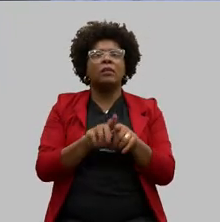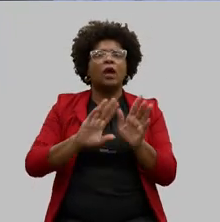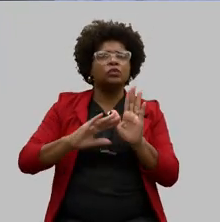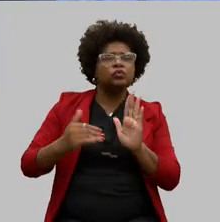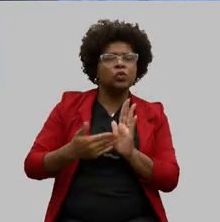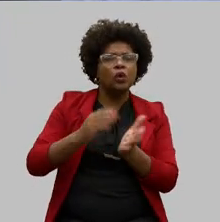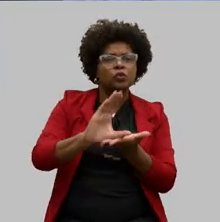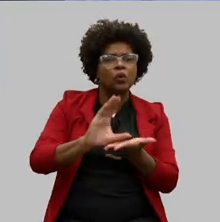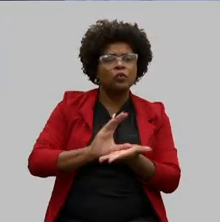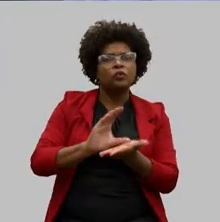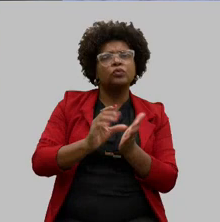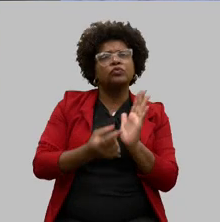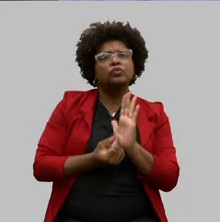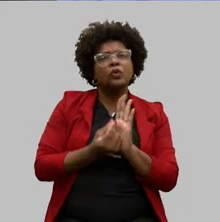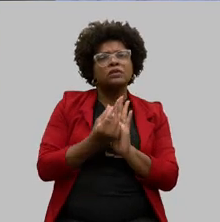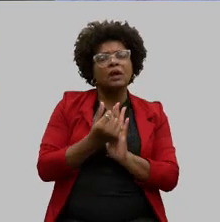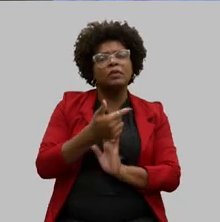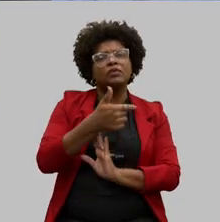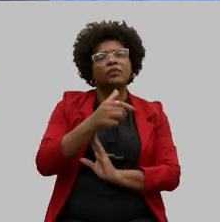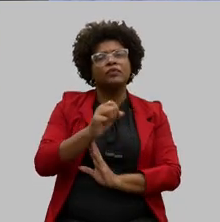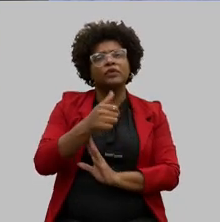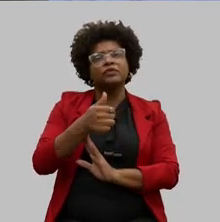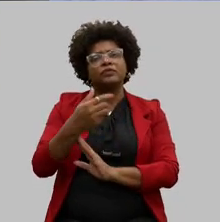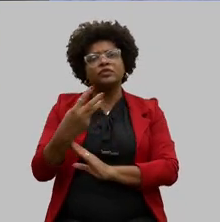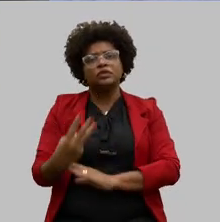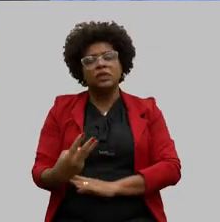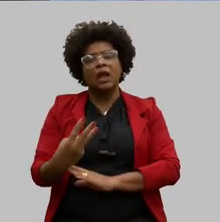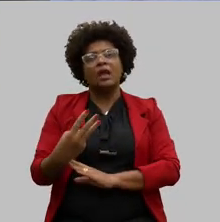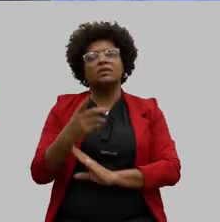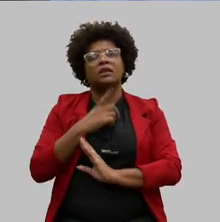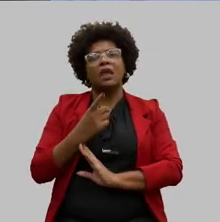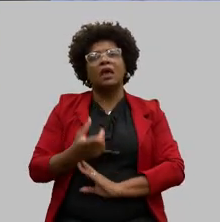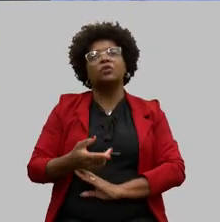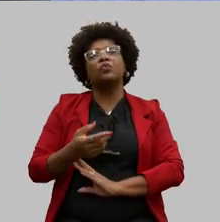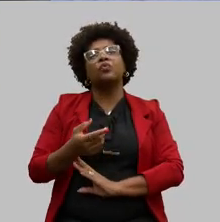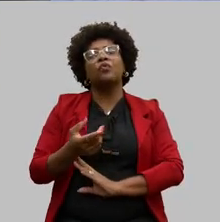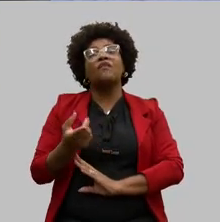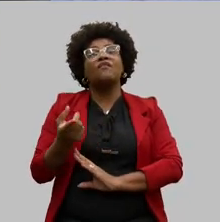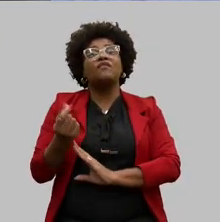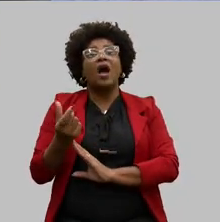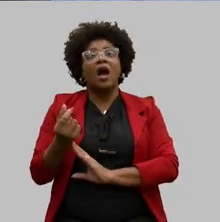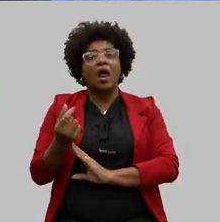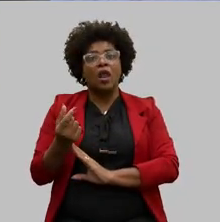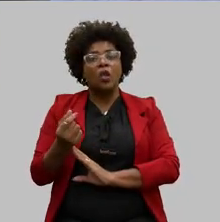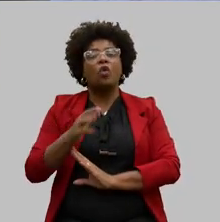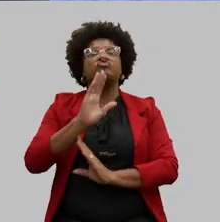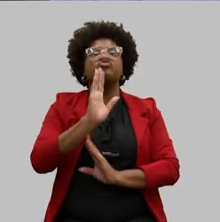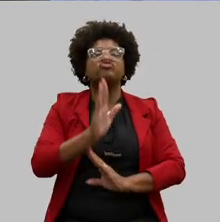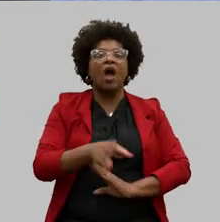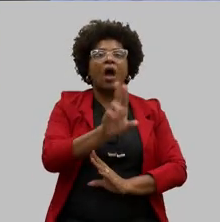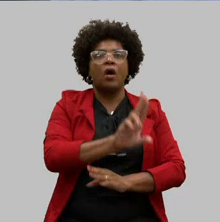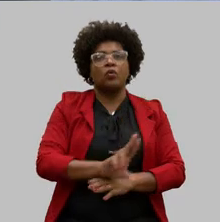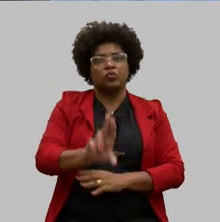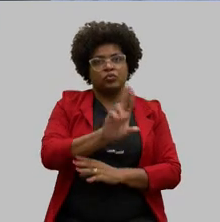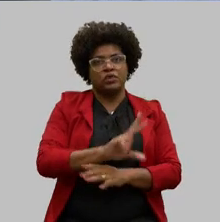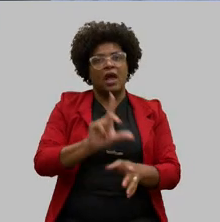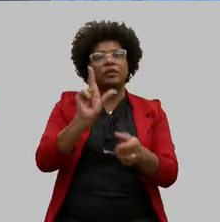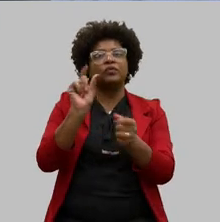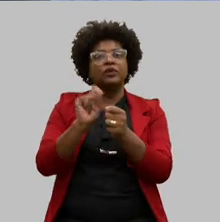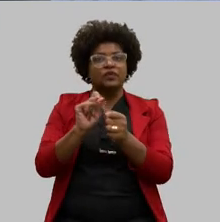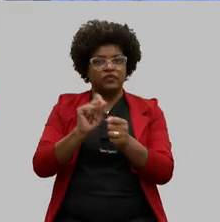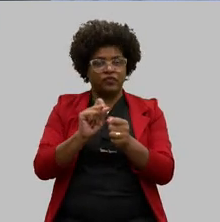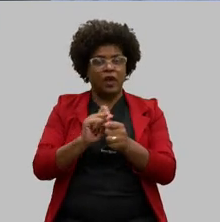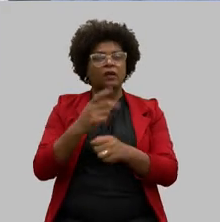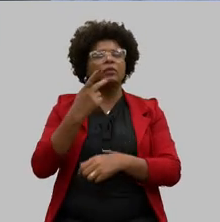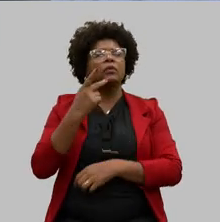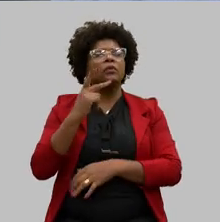para 2023 com destaque para os valores previstos empenhados e executados para que de fato a gente tenha acesso às